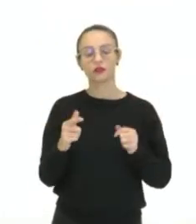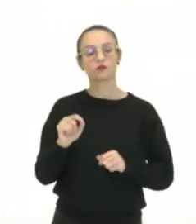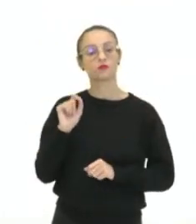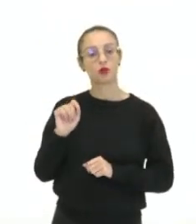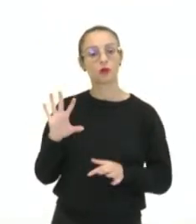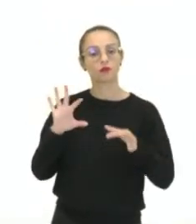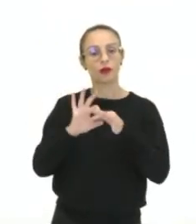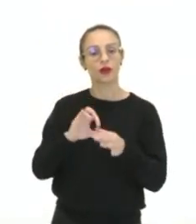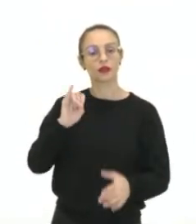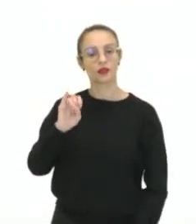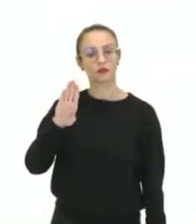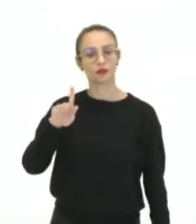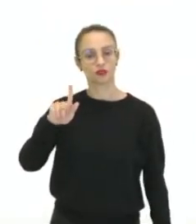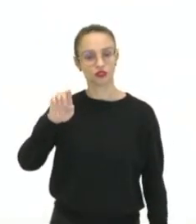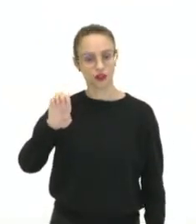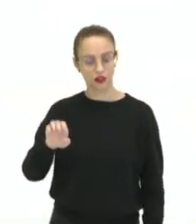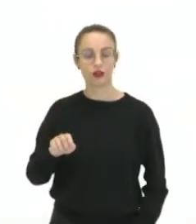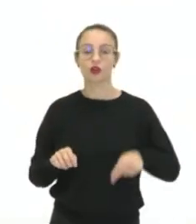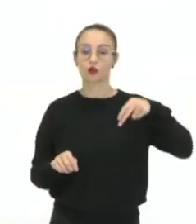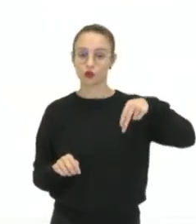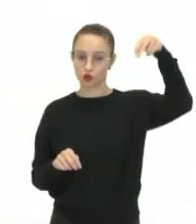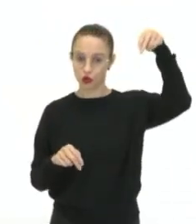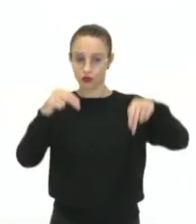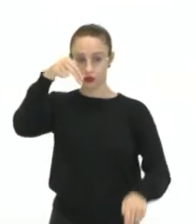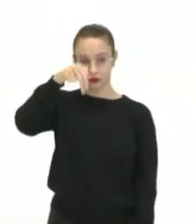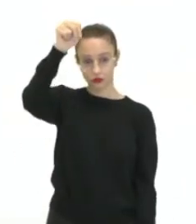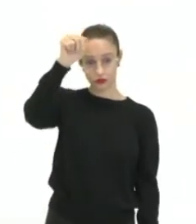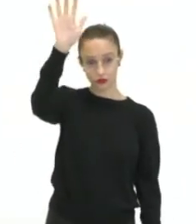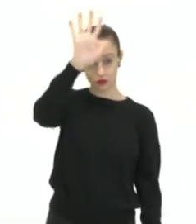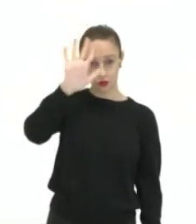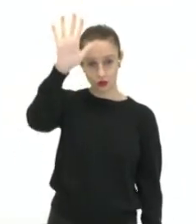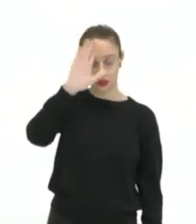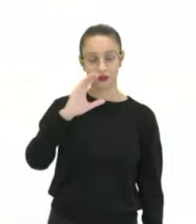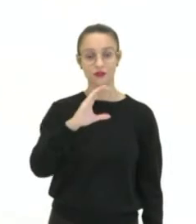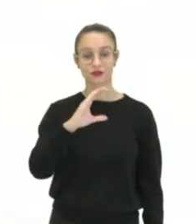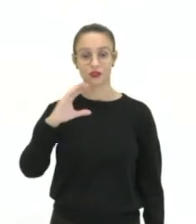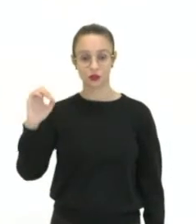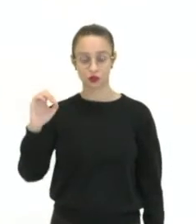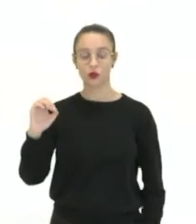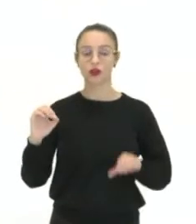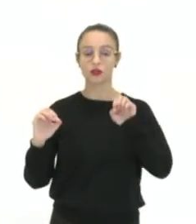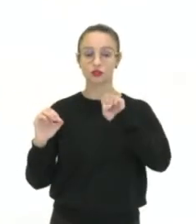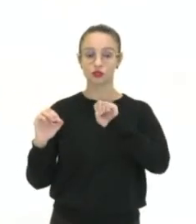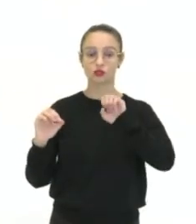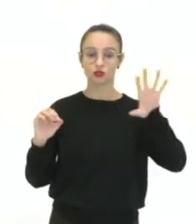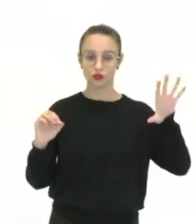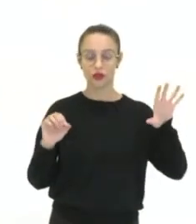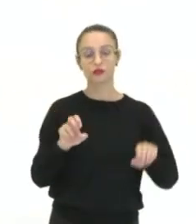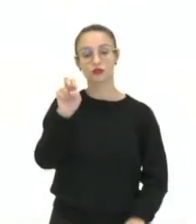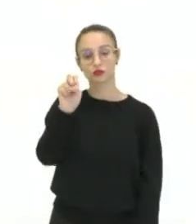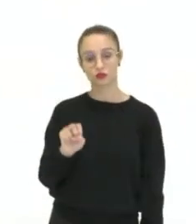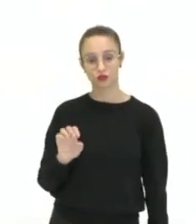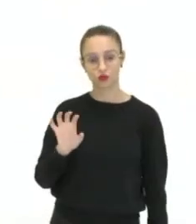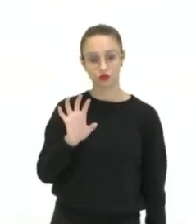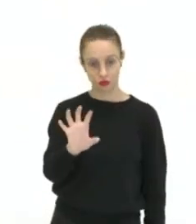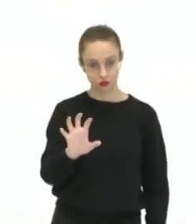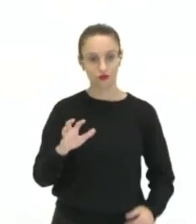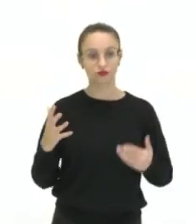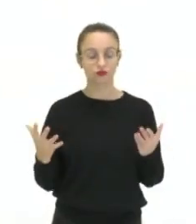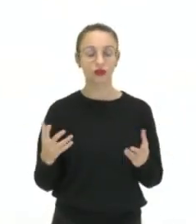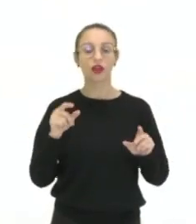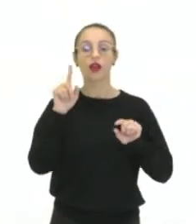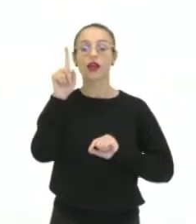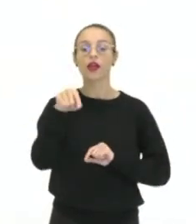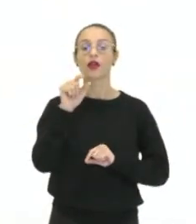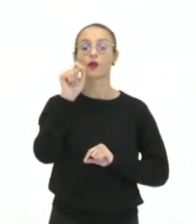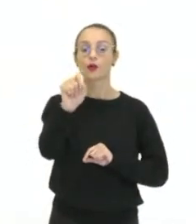IBGE, nós temos o norte, nordeste, centro-oeste, sudeste e a região sul, né? Que